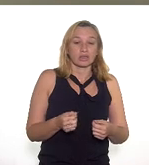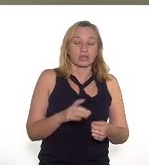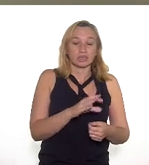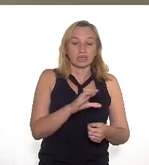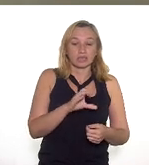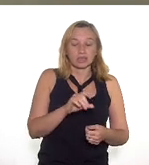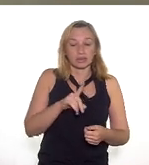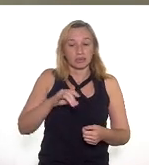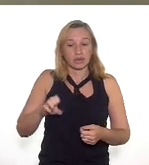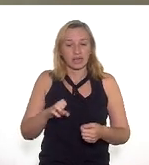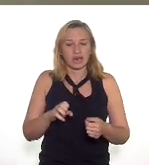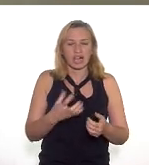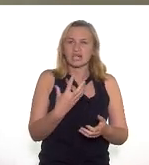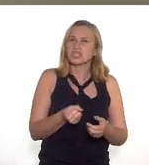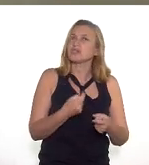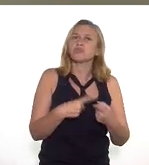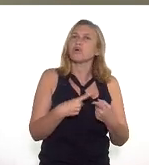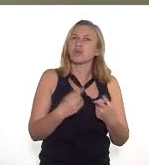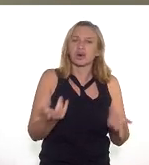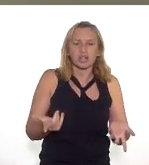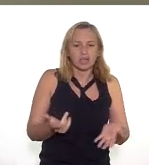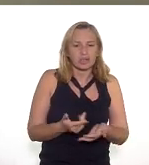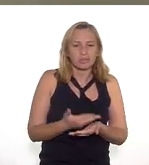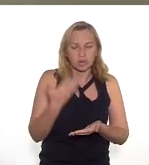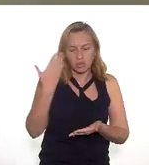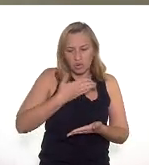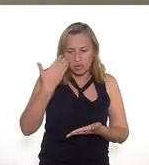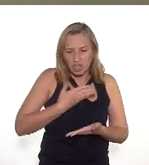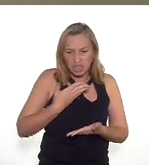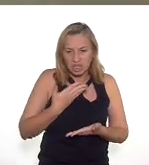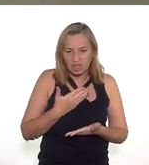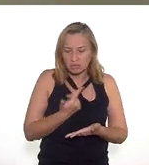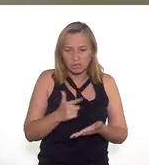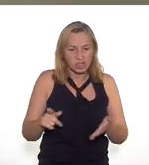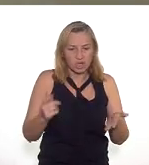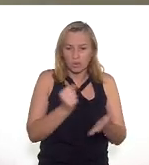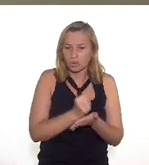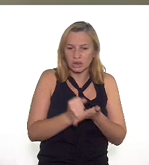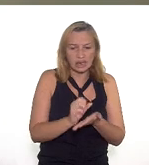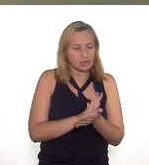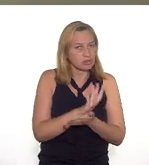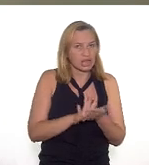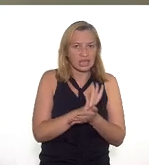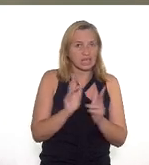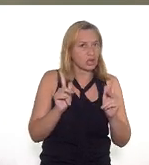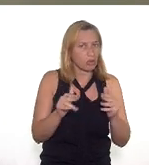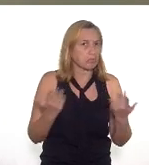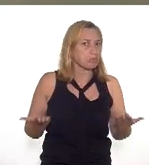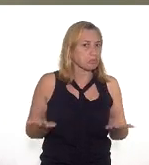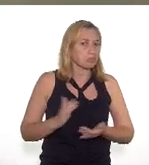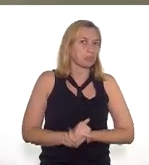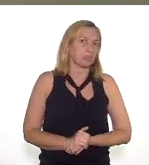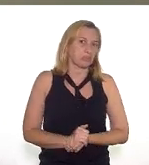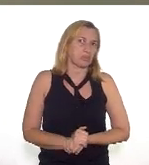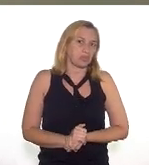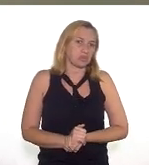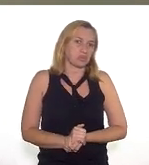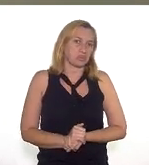Porque também isso, pelo que eu vi aqui, não está previsto em nenhum contrato que seja assim. Por favor.